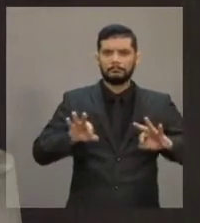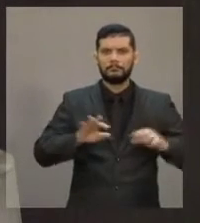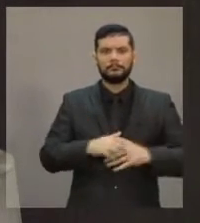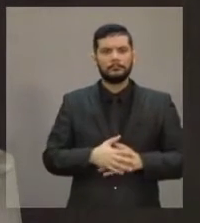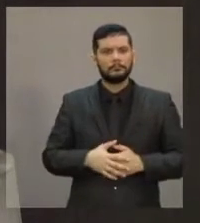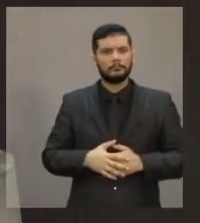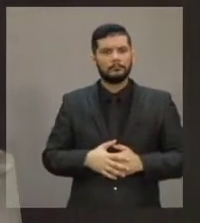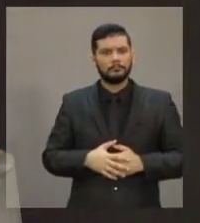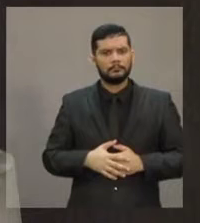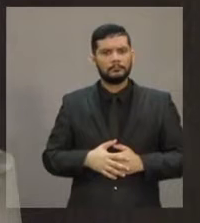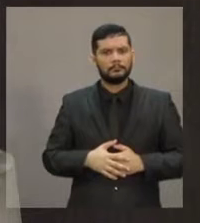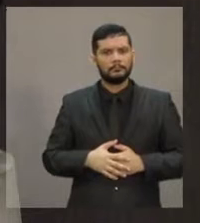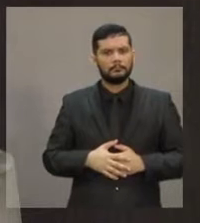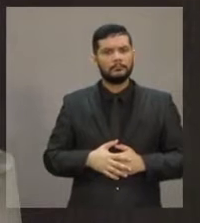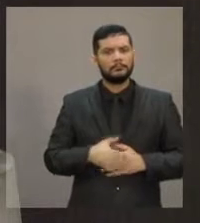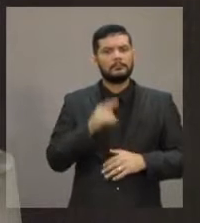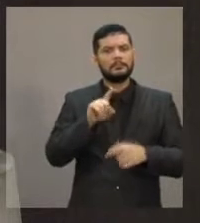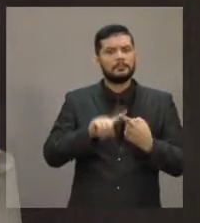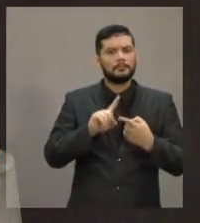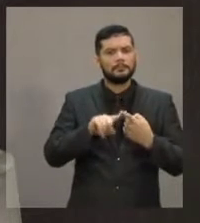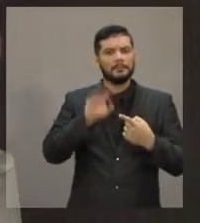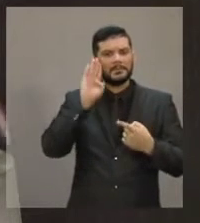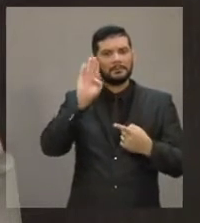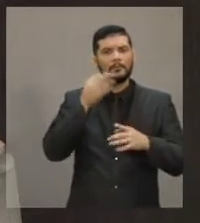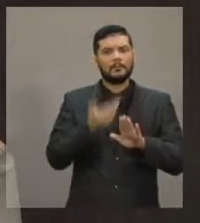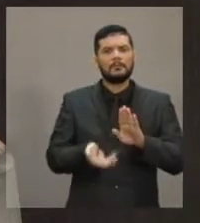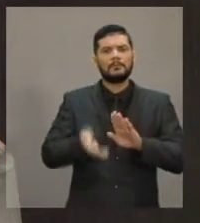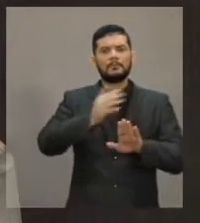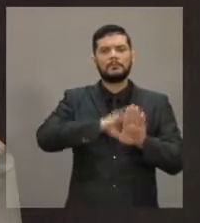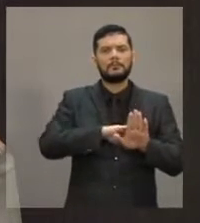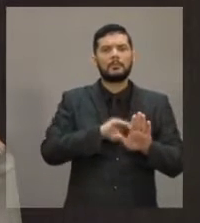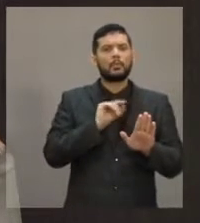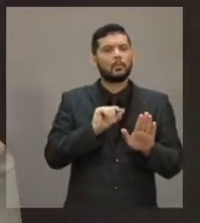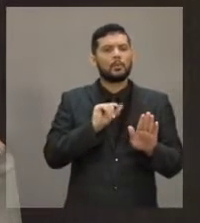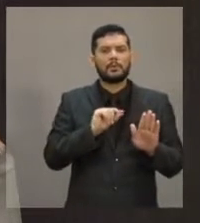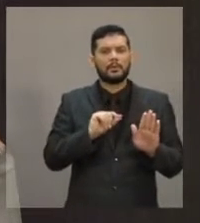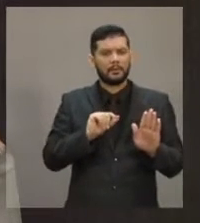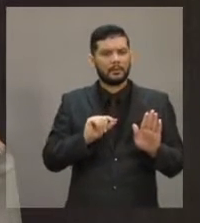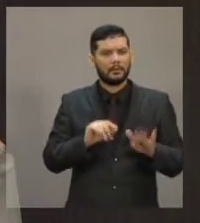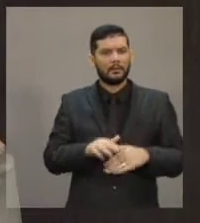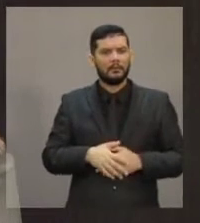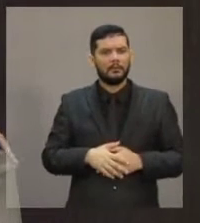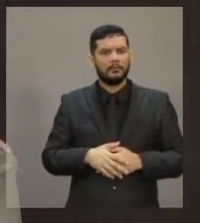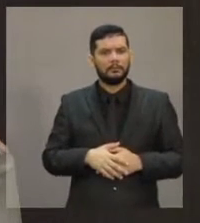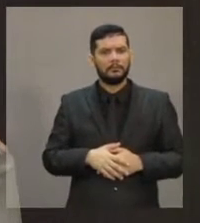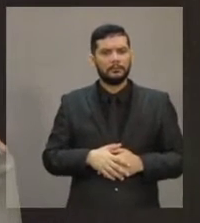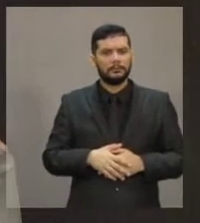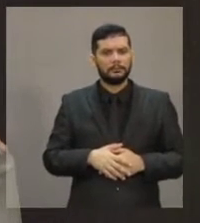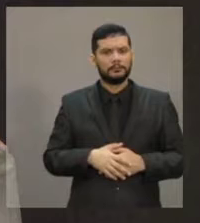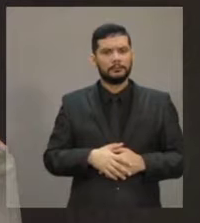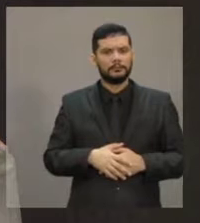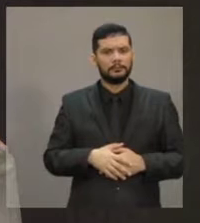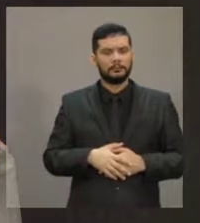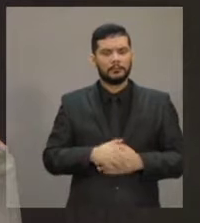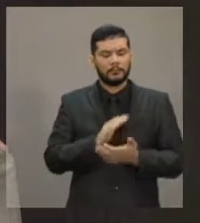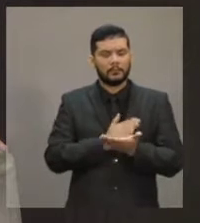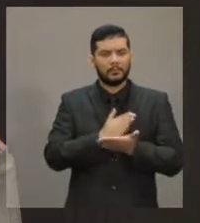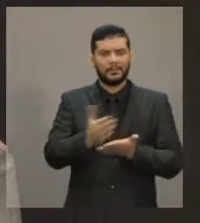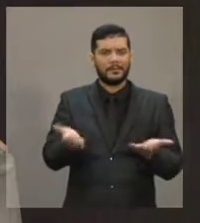E o que está, obviamente, por trás dessa guerra cultural que se estabeleceu nesse princípio do século